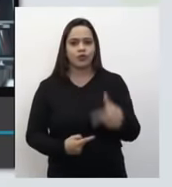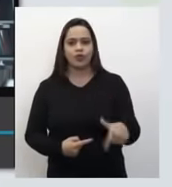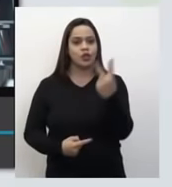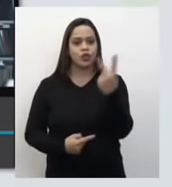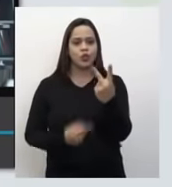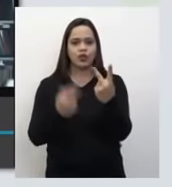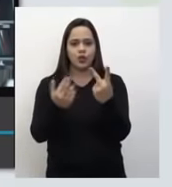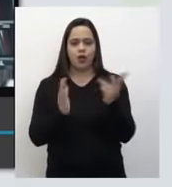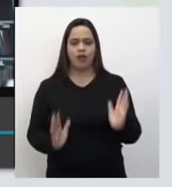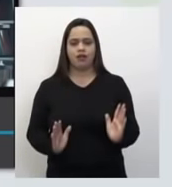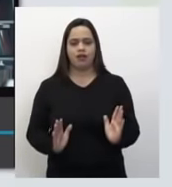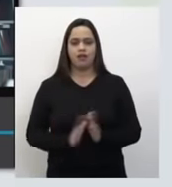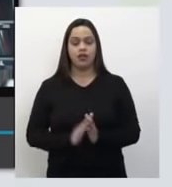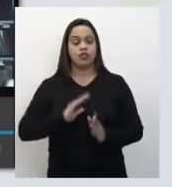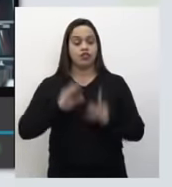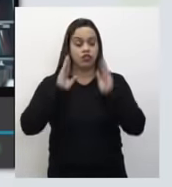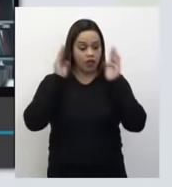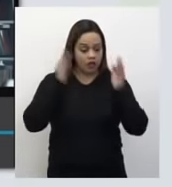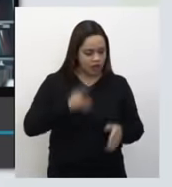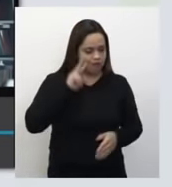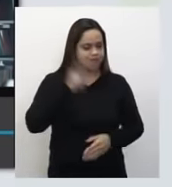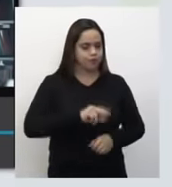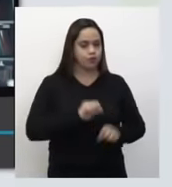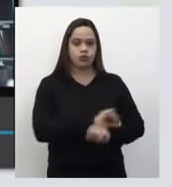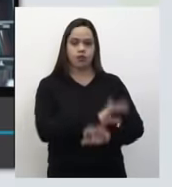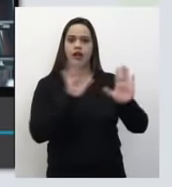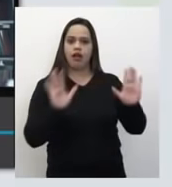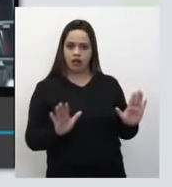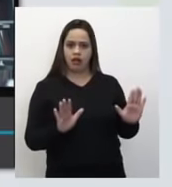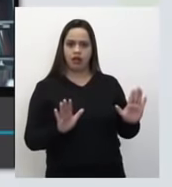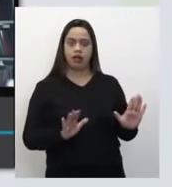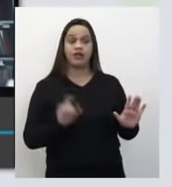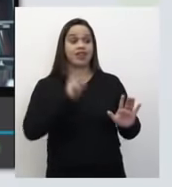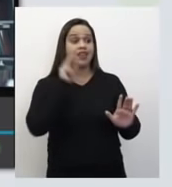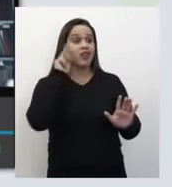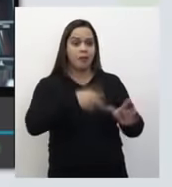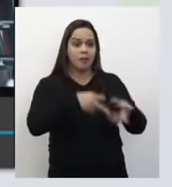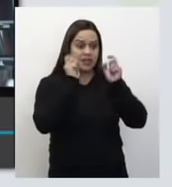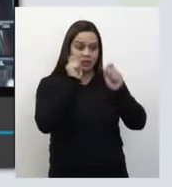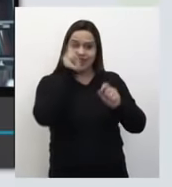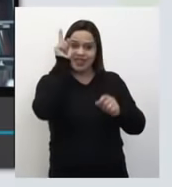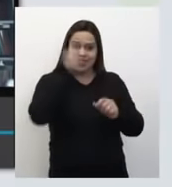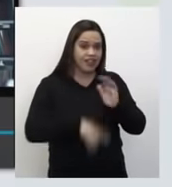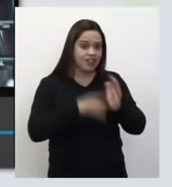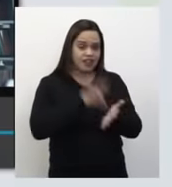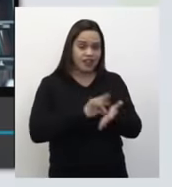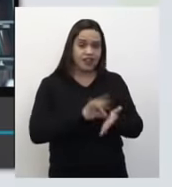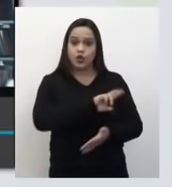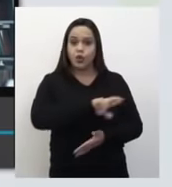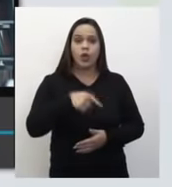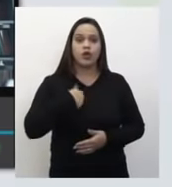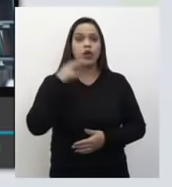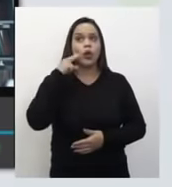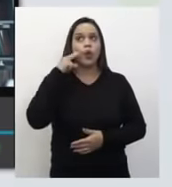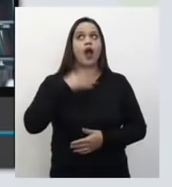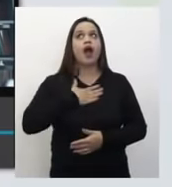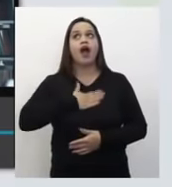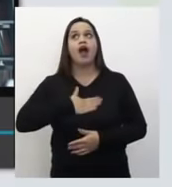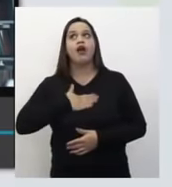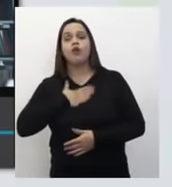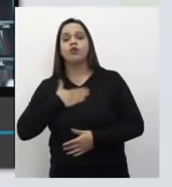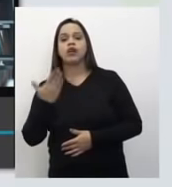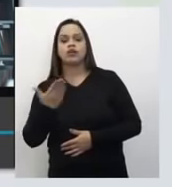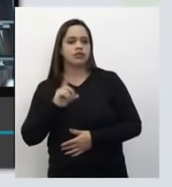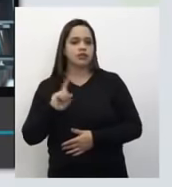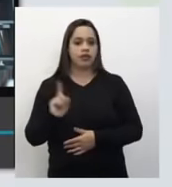que entrar ali e olhar as coisas de maneira muito honesta e ver o que a coisa é, de fato, e não aquilo que a gente gostaria que ela fosse. E